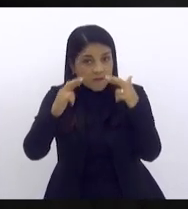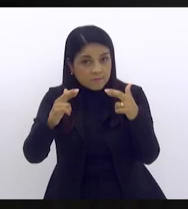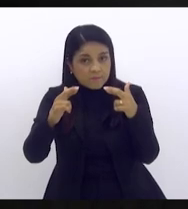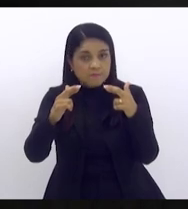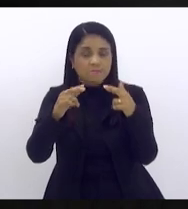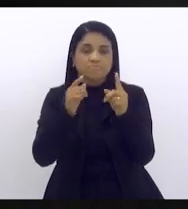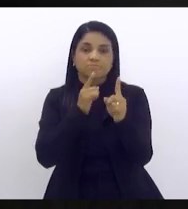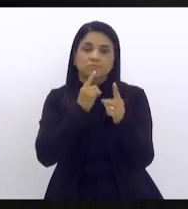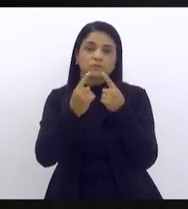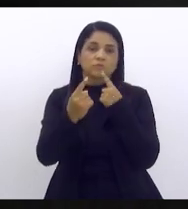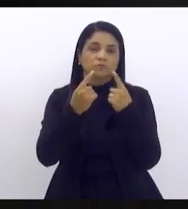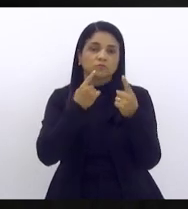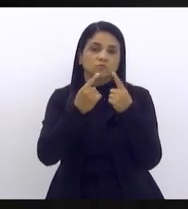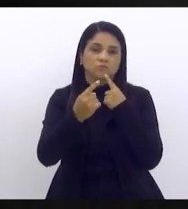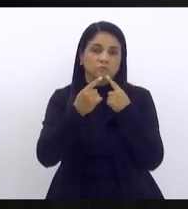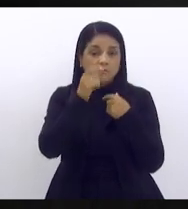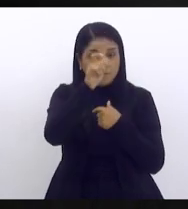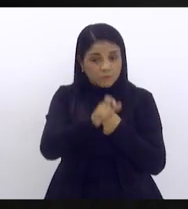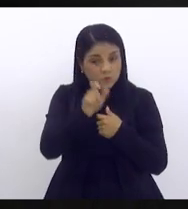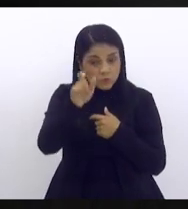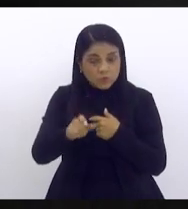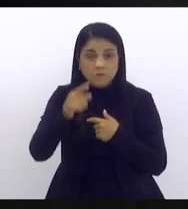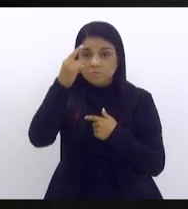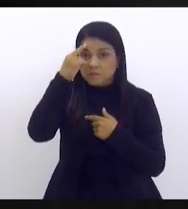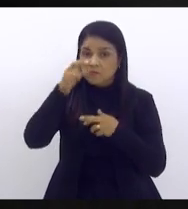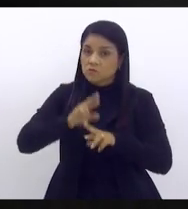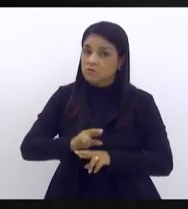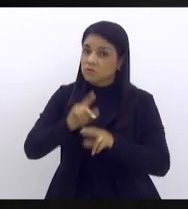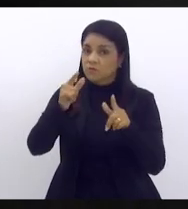pensa diferente da gente.